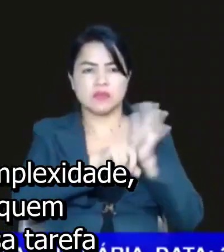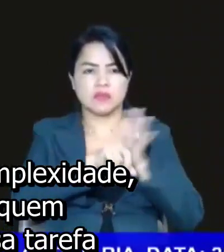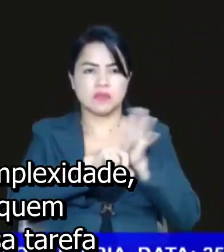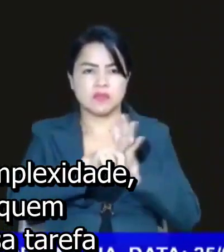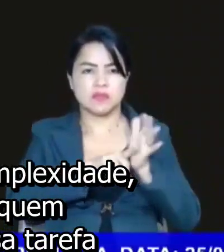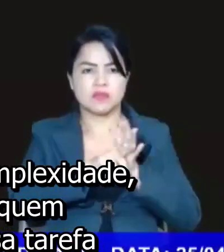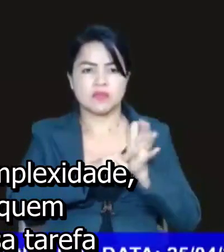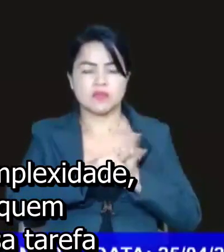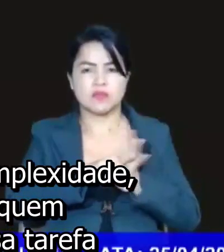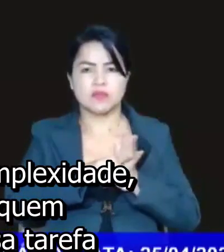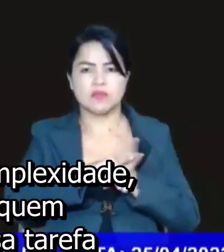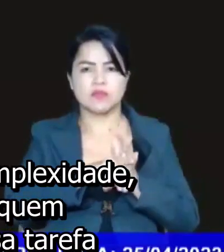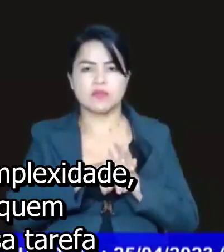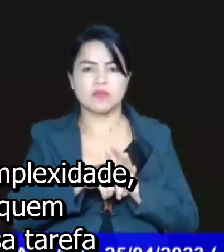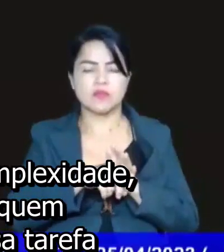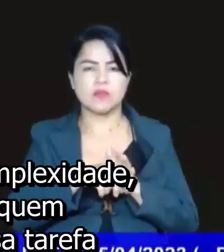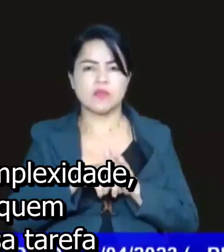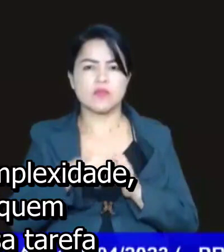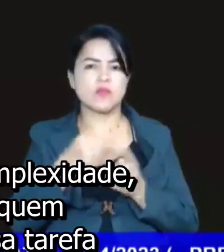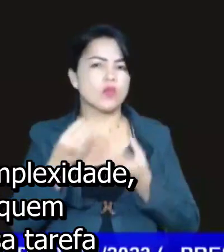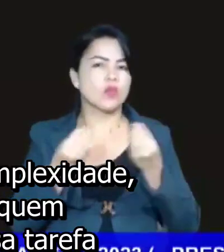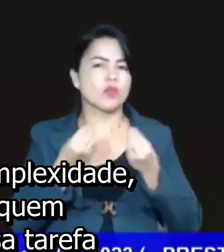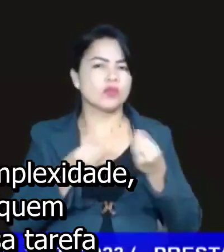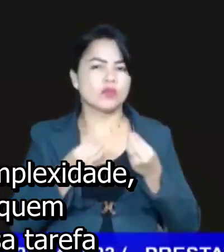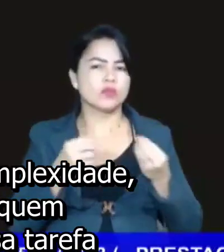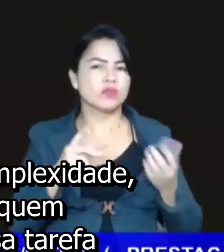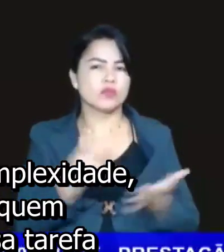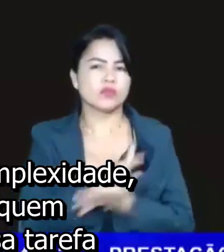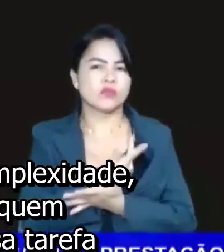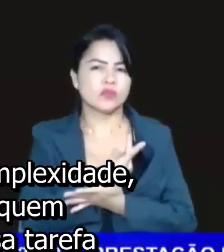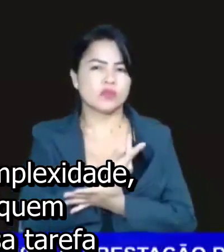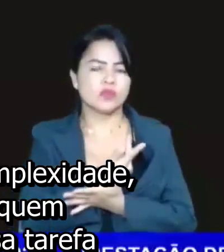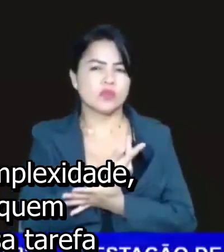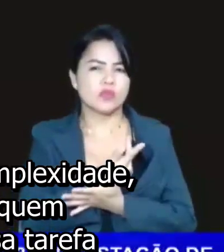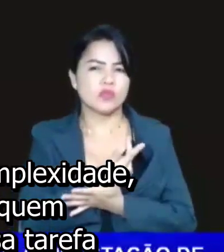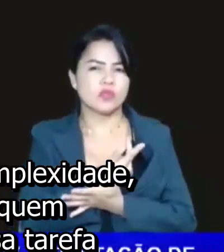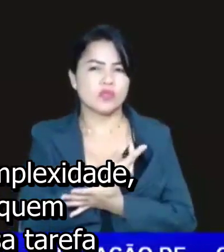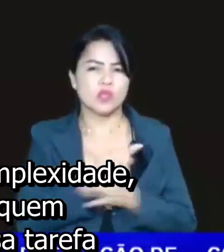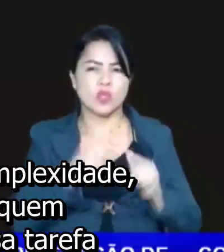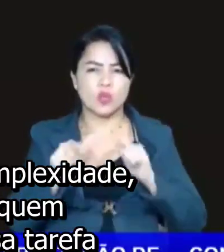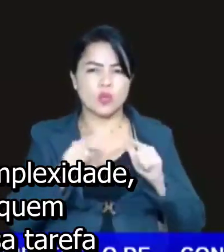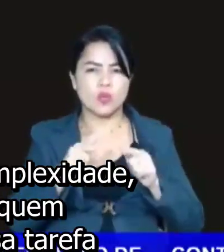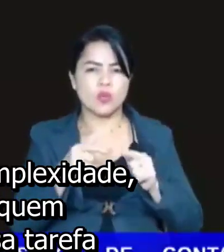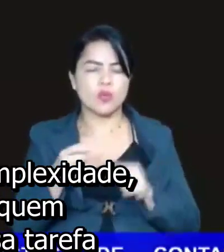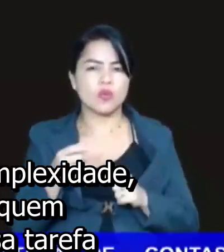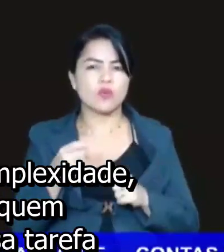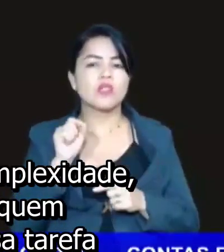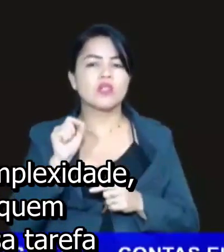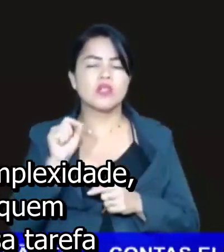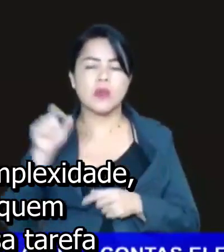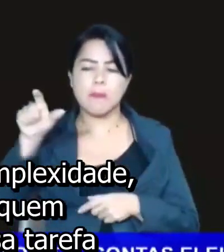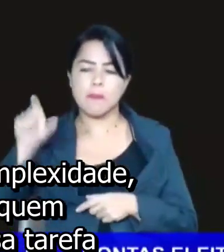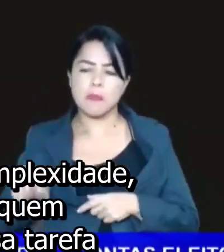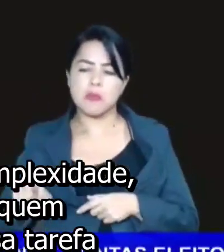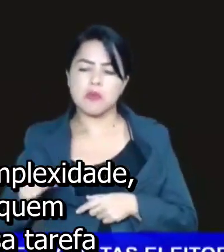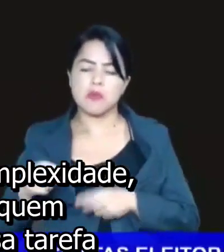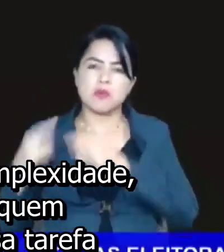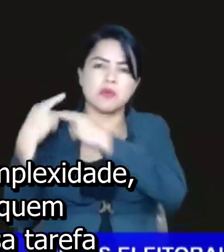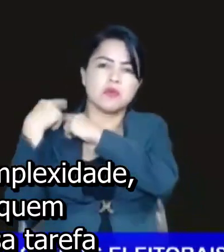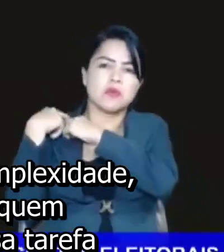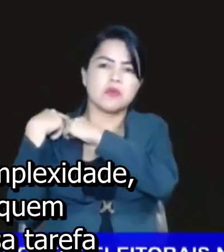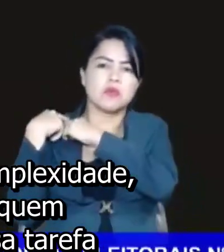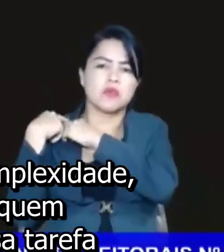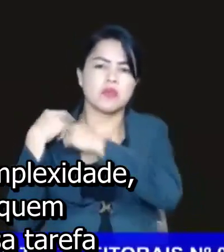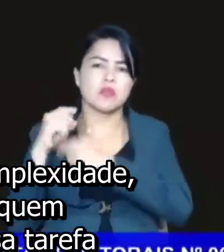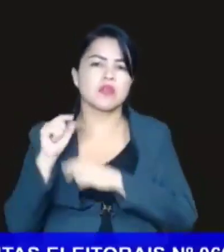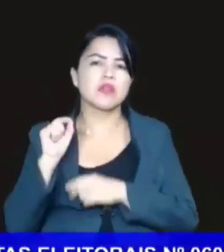verificar a complexidade, a execução da tarefa, quantificar minimamente quem foram as pessoas responsáveis pela